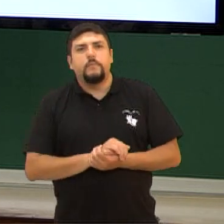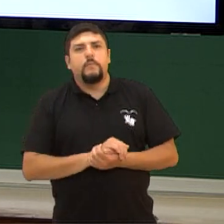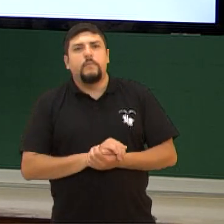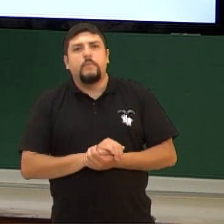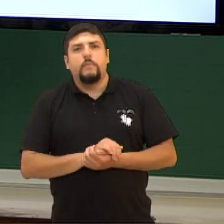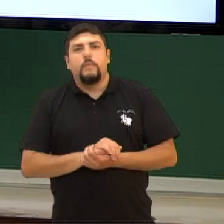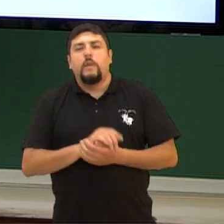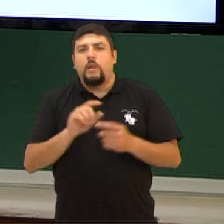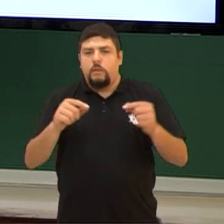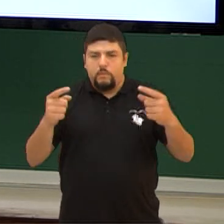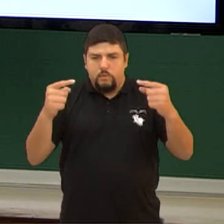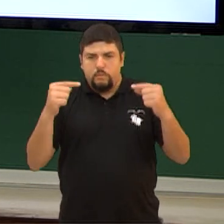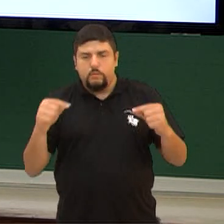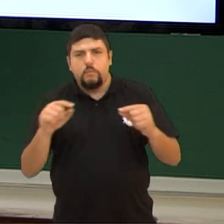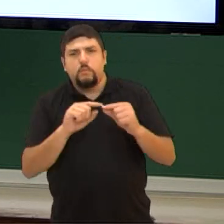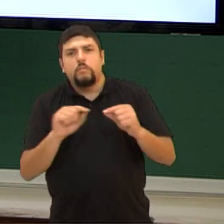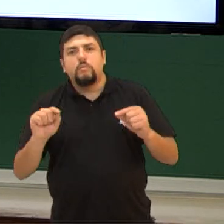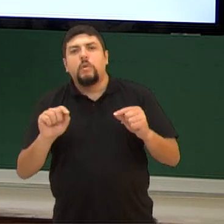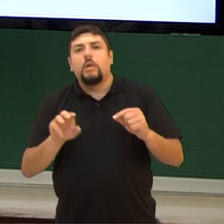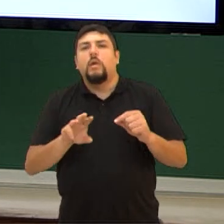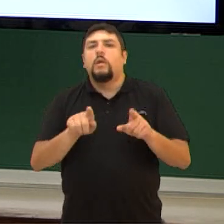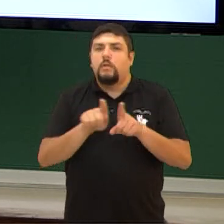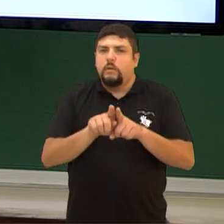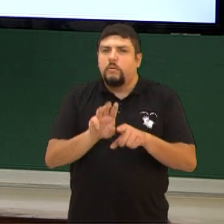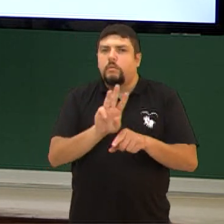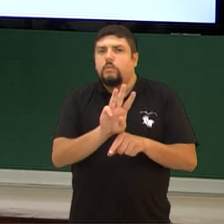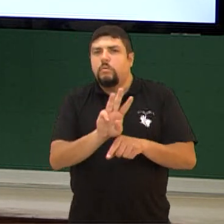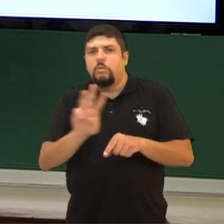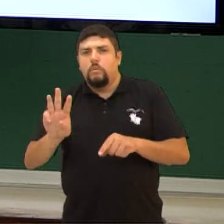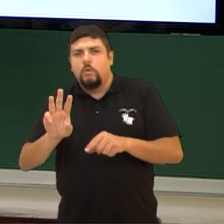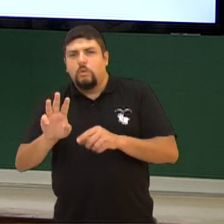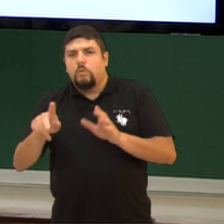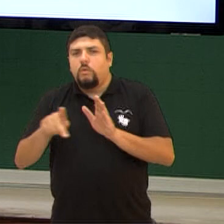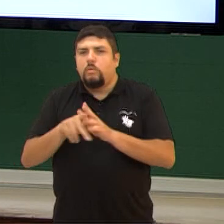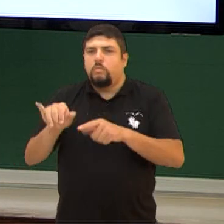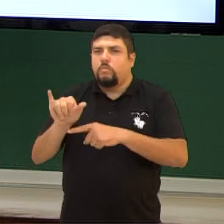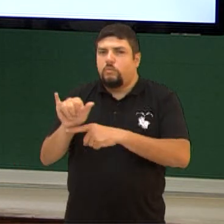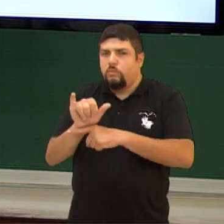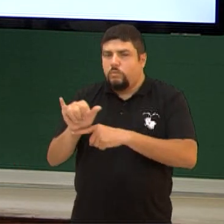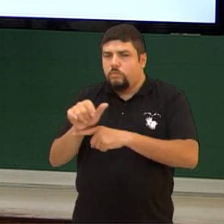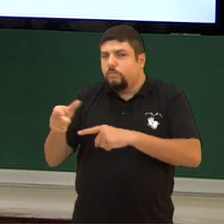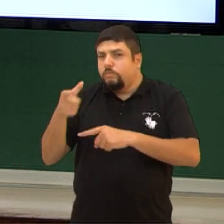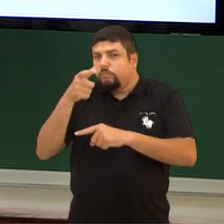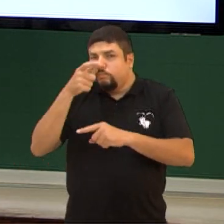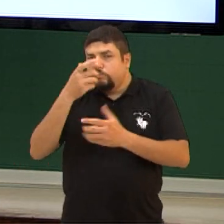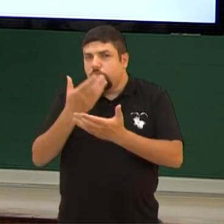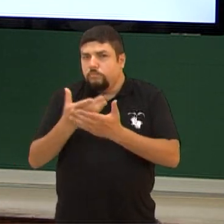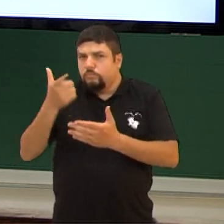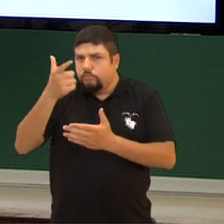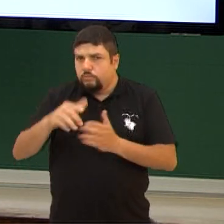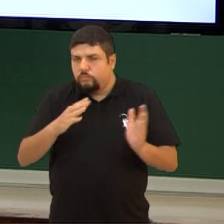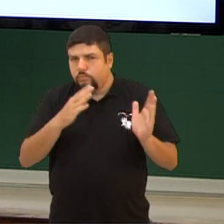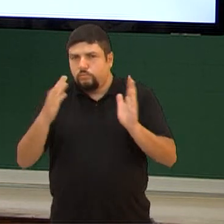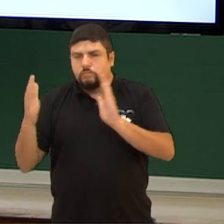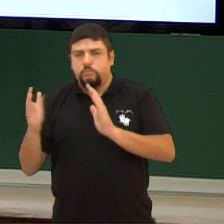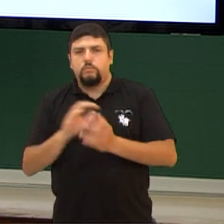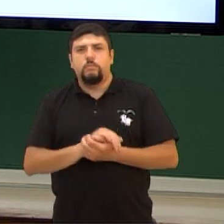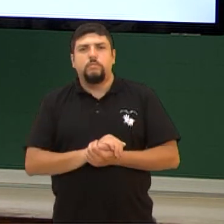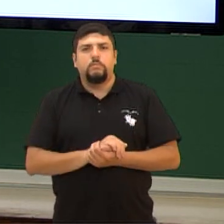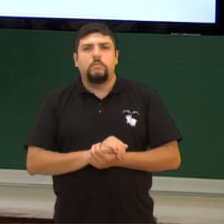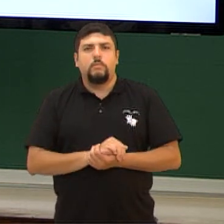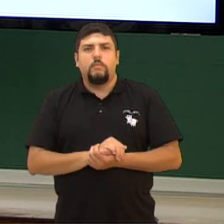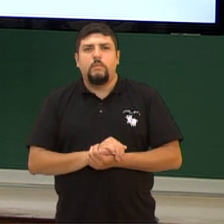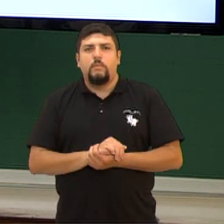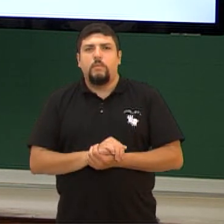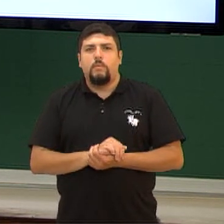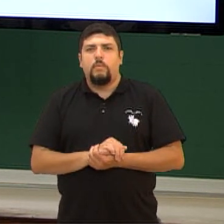o YouTube, onde você consegue também assistir essa aula novamente, tá bom? Sobre o mural, né? Utilizar bastante mural para